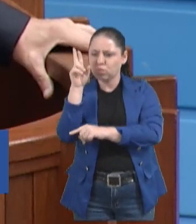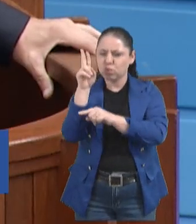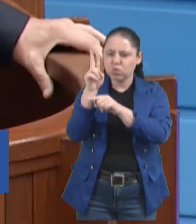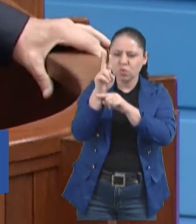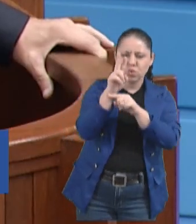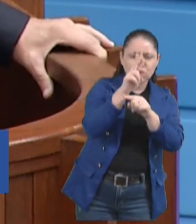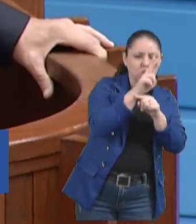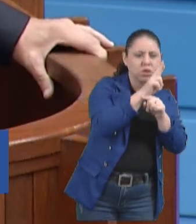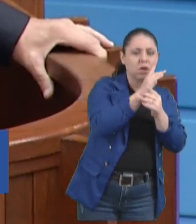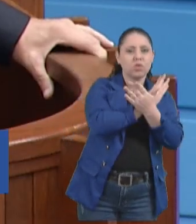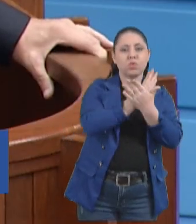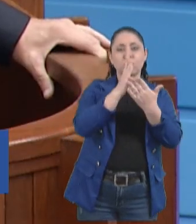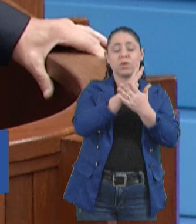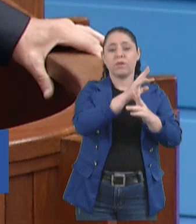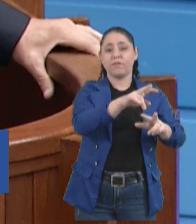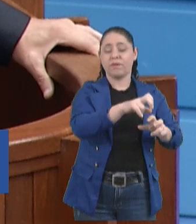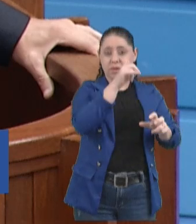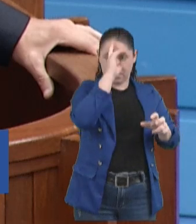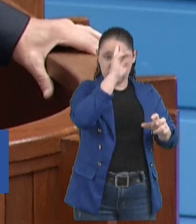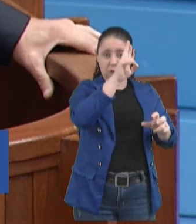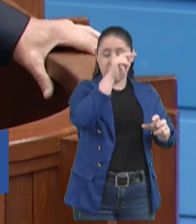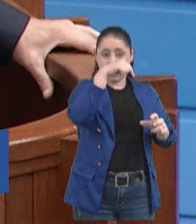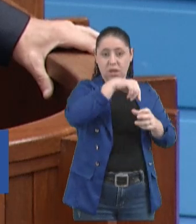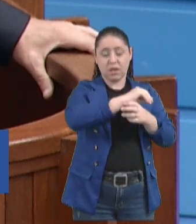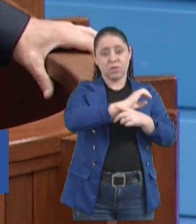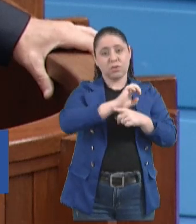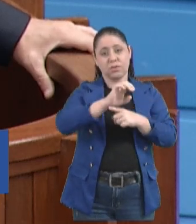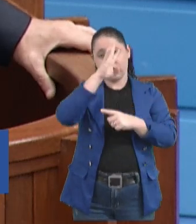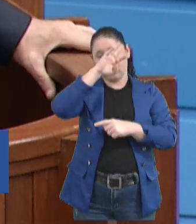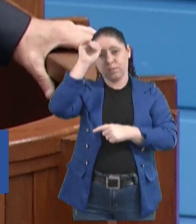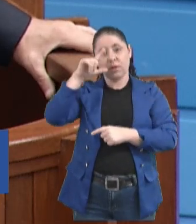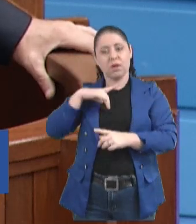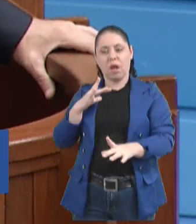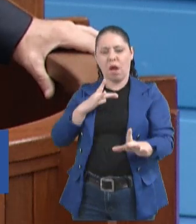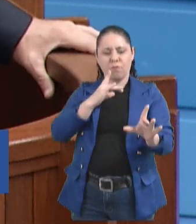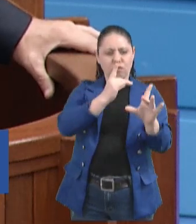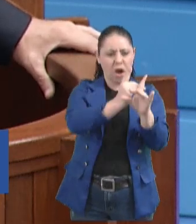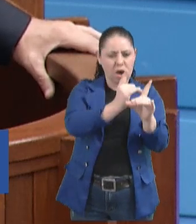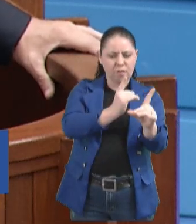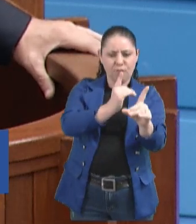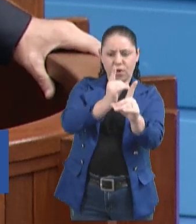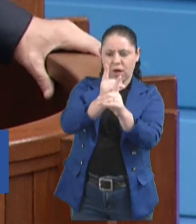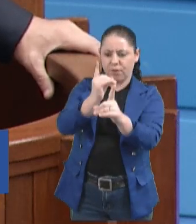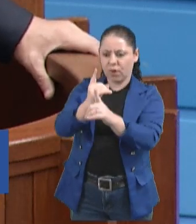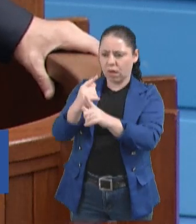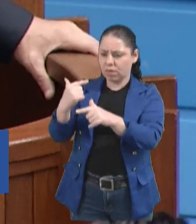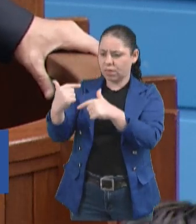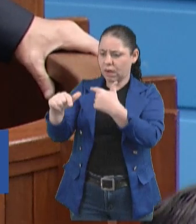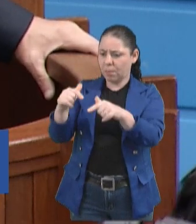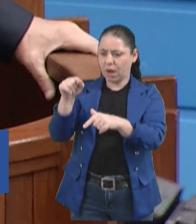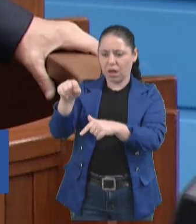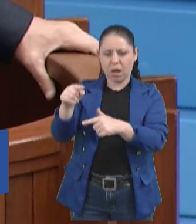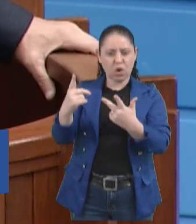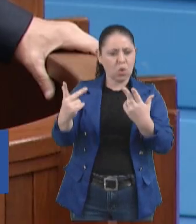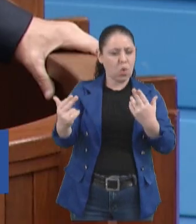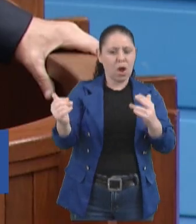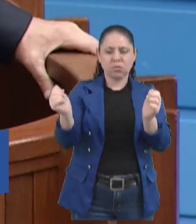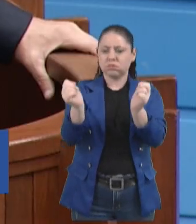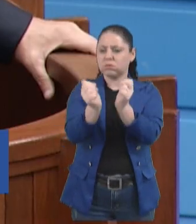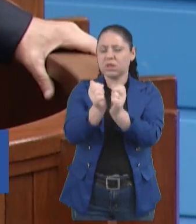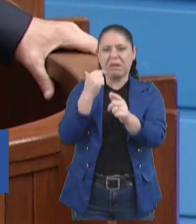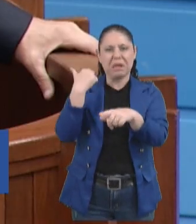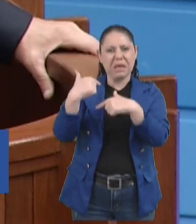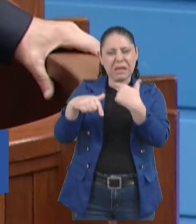fiscalizações em algumas fazendas do Mato Grosso do Sul e encontrado trabalhadores em